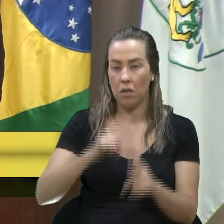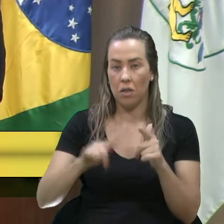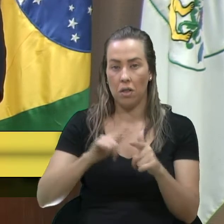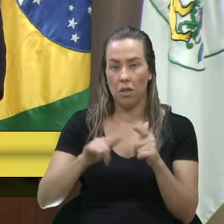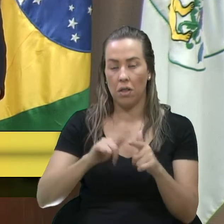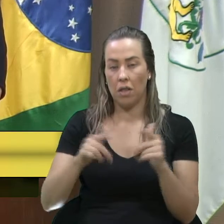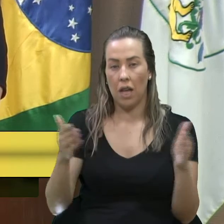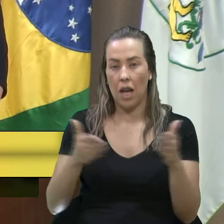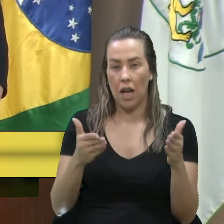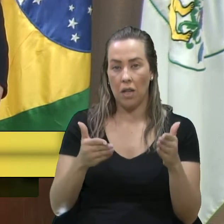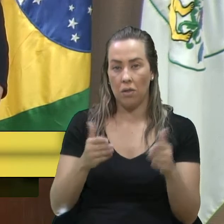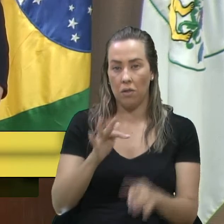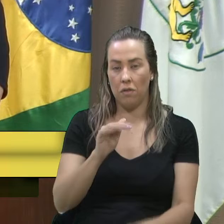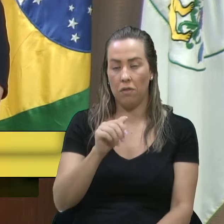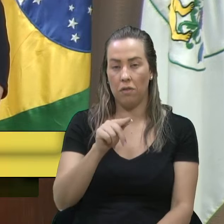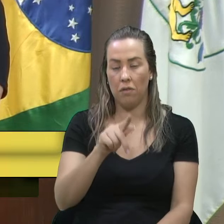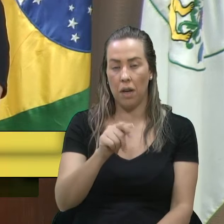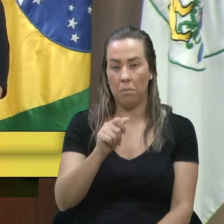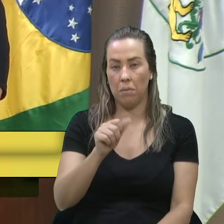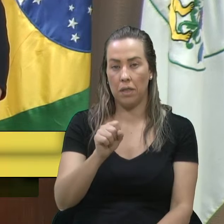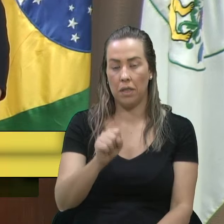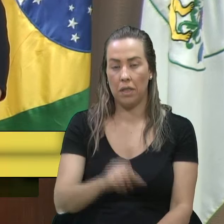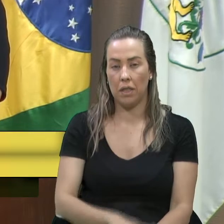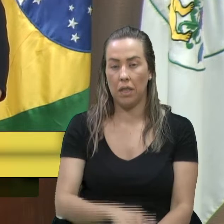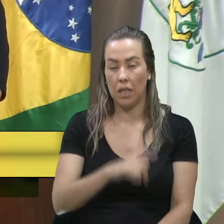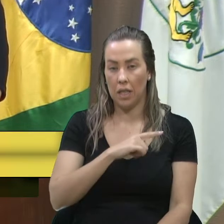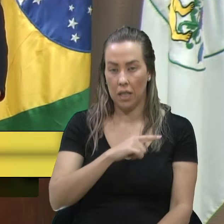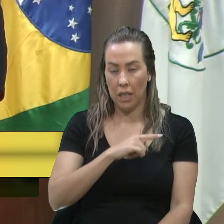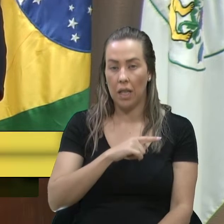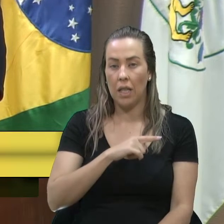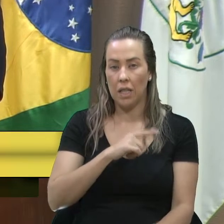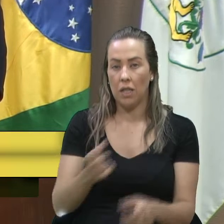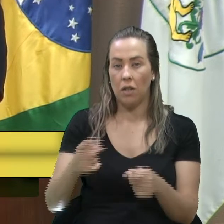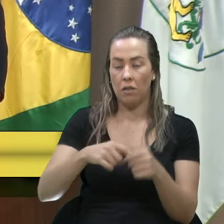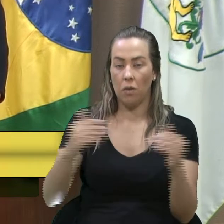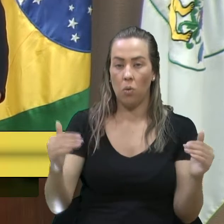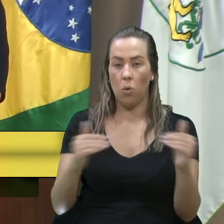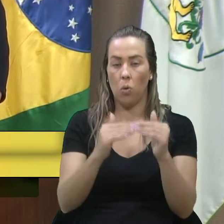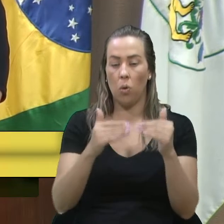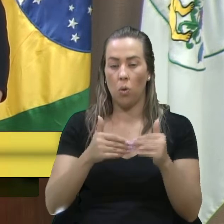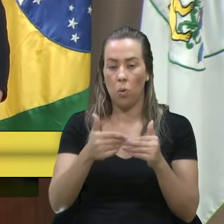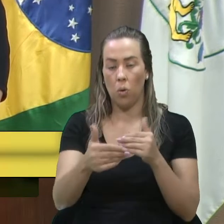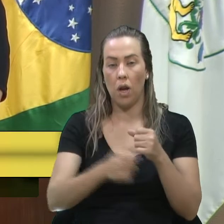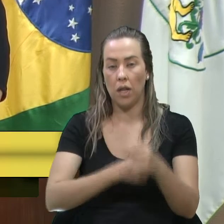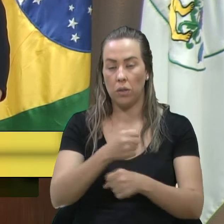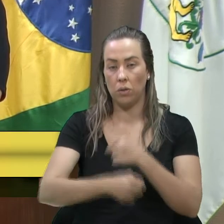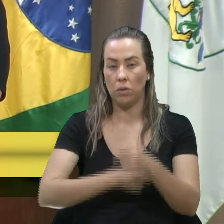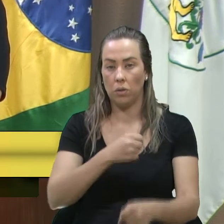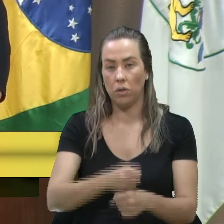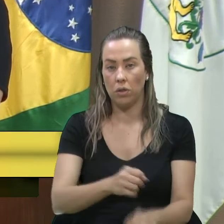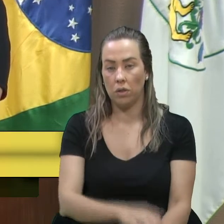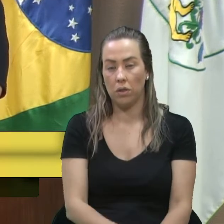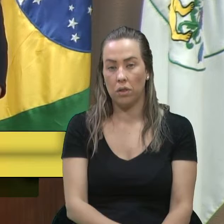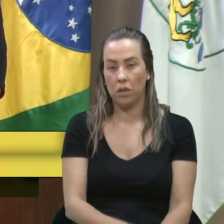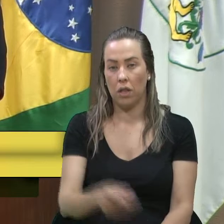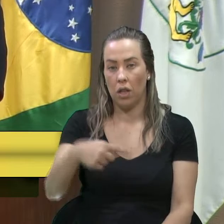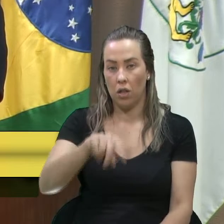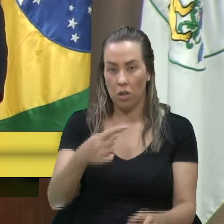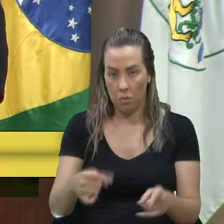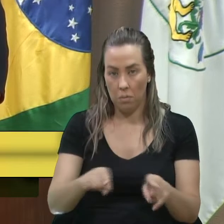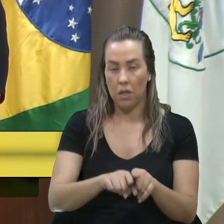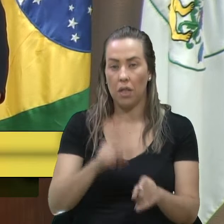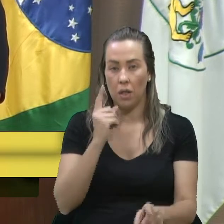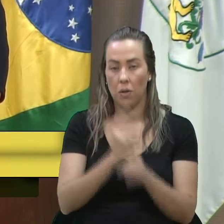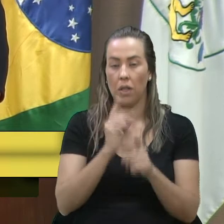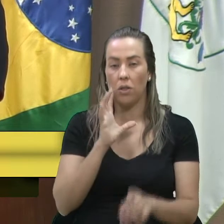do atual do FAPES. Ele tem um passivo que tem que ser equacionado ao longo dos anos. E nós somos parceiros para